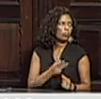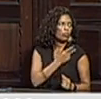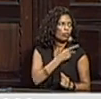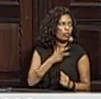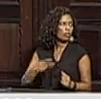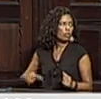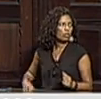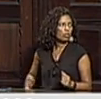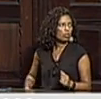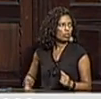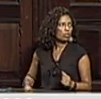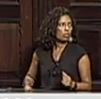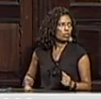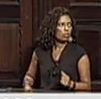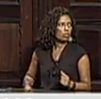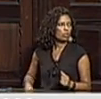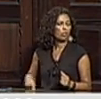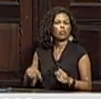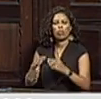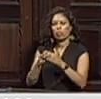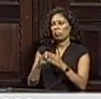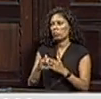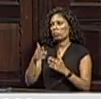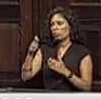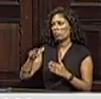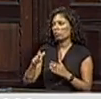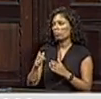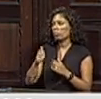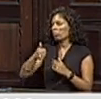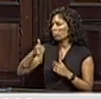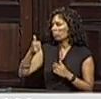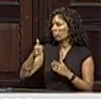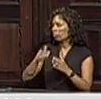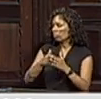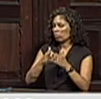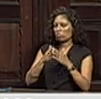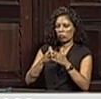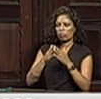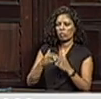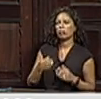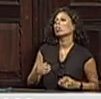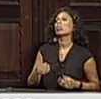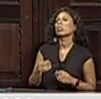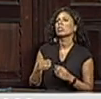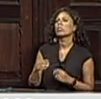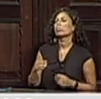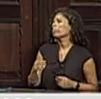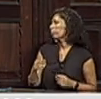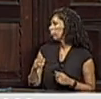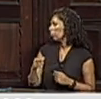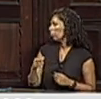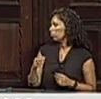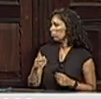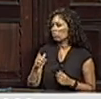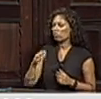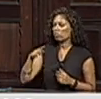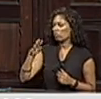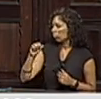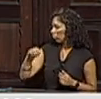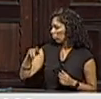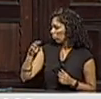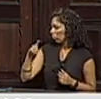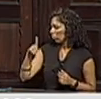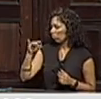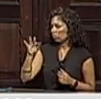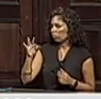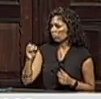Presidência procederá à primeira chamada. Deputado André Correia, deputado Aramis Brito, deputado Átila Nunes, deputado Benedito Alves,